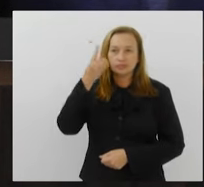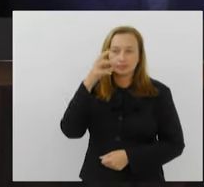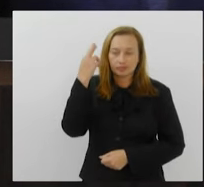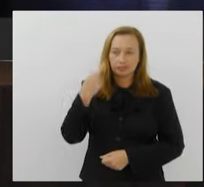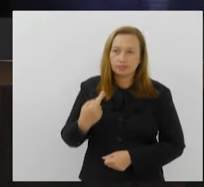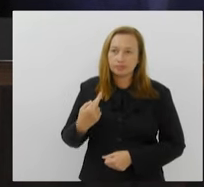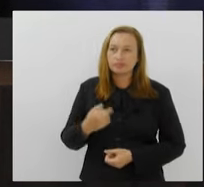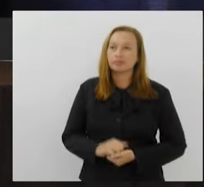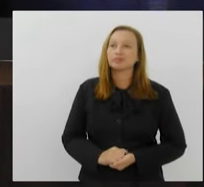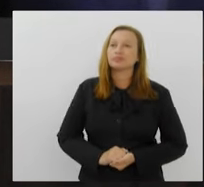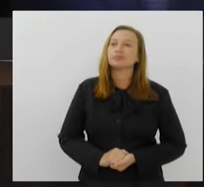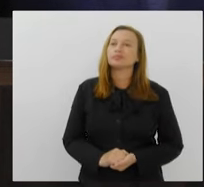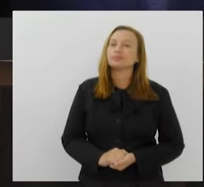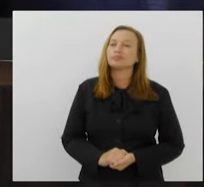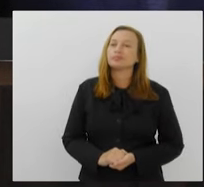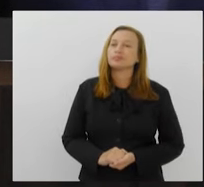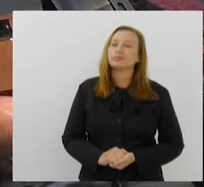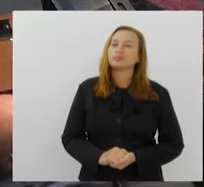Souza.